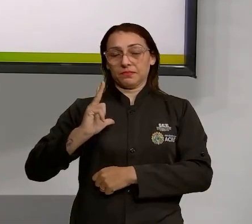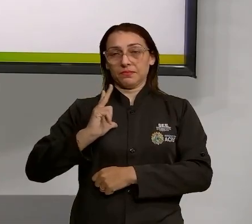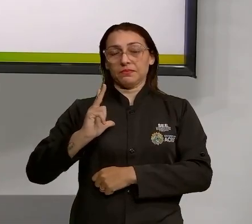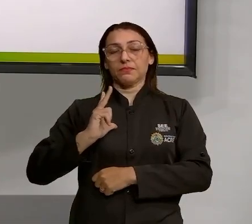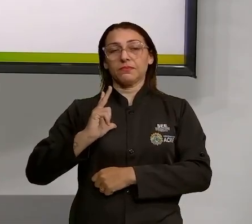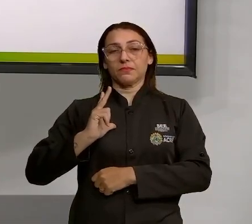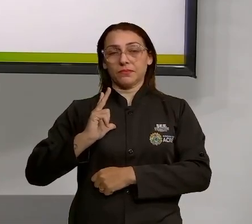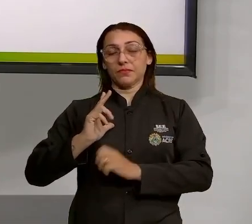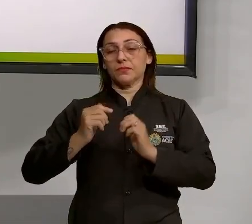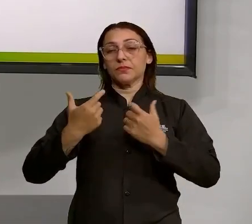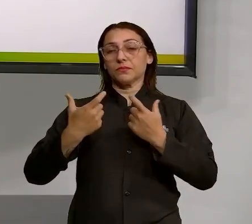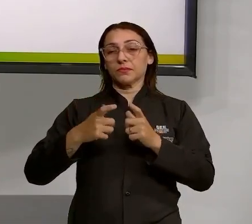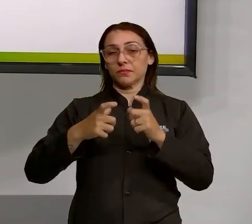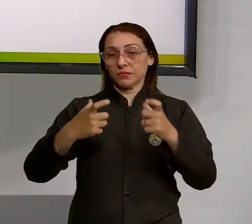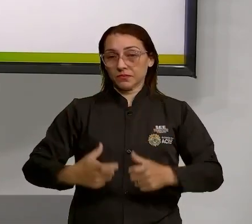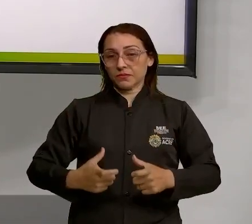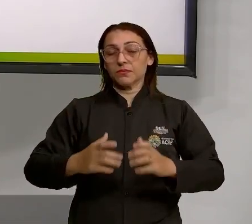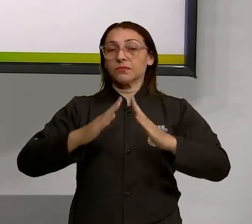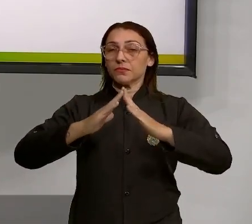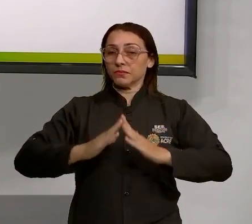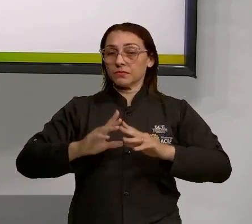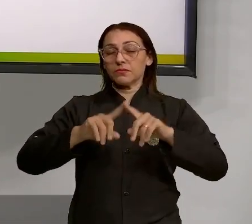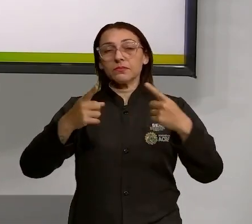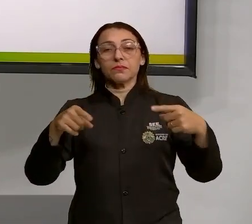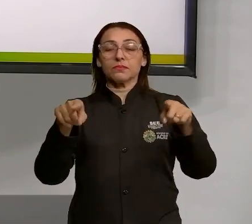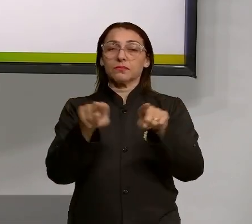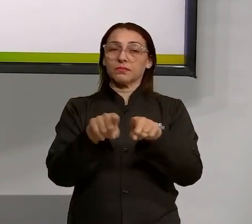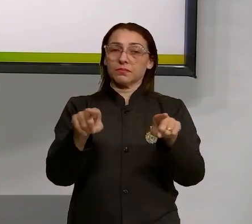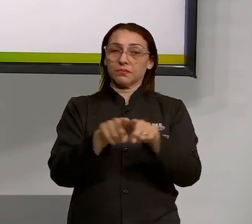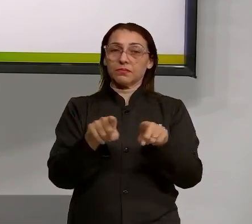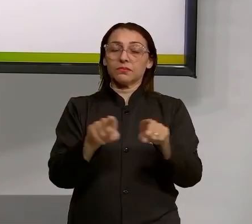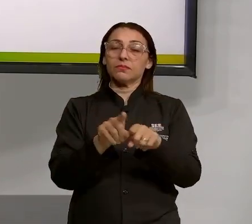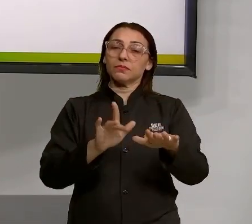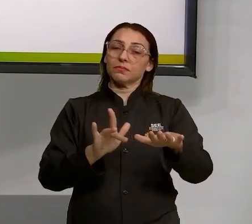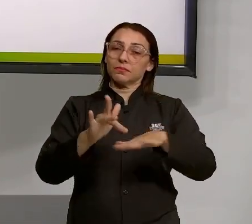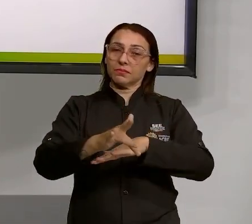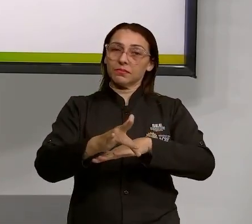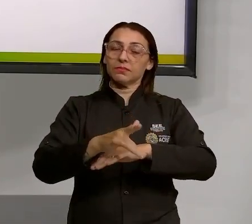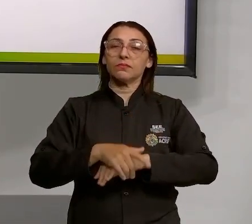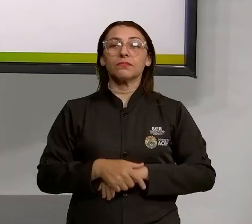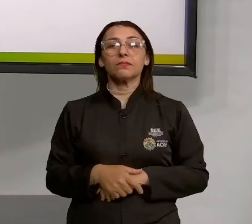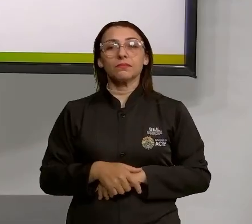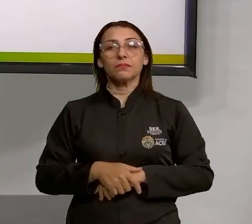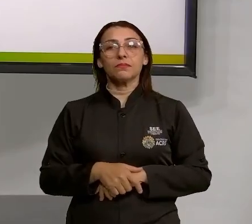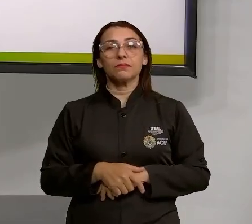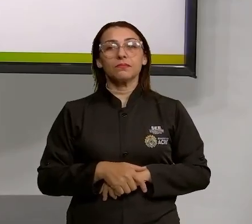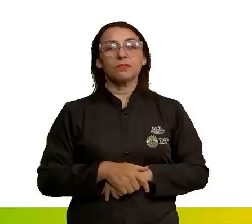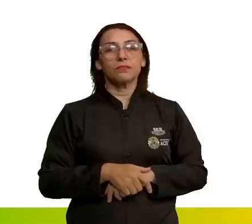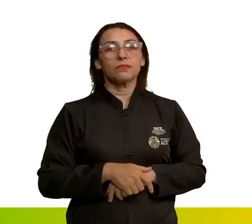apenas no local onde a gente habita, mas também nas redes sociais.